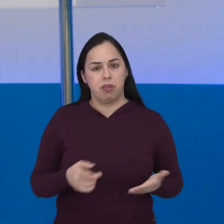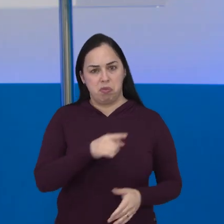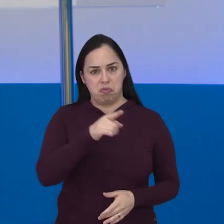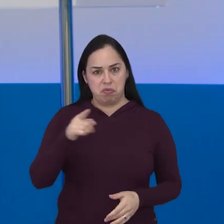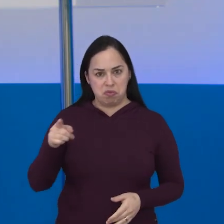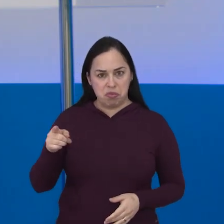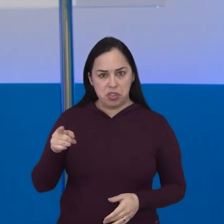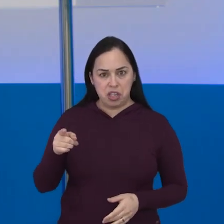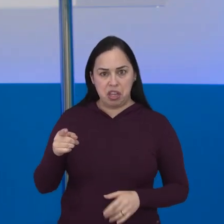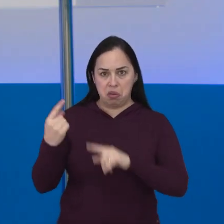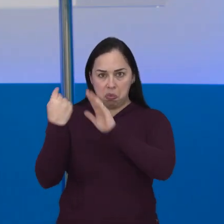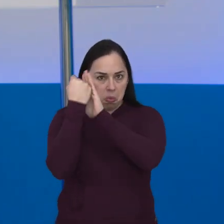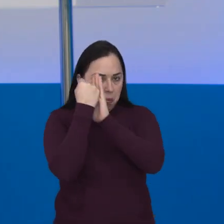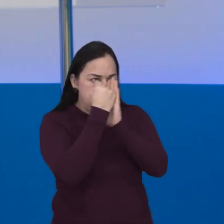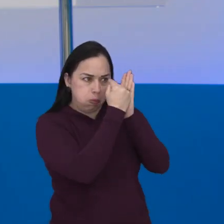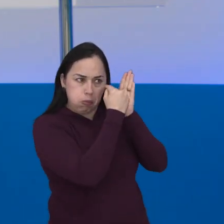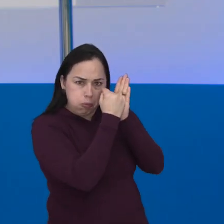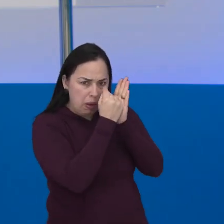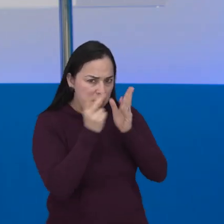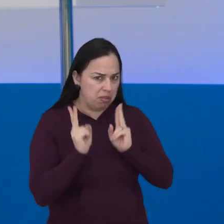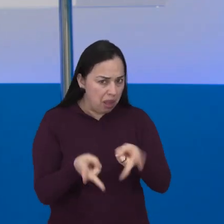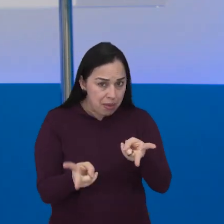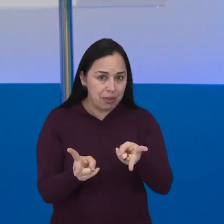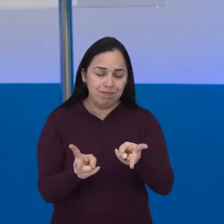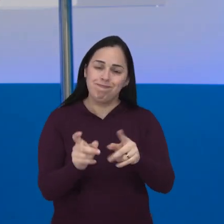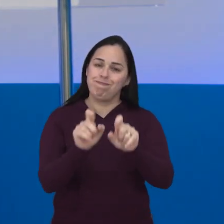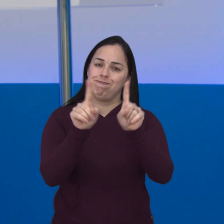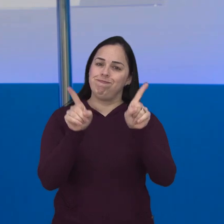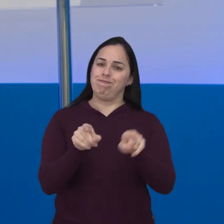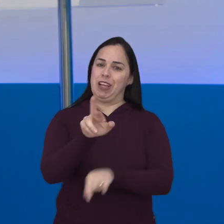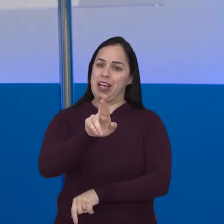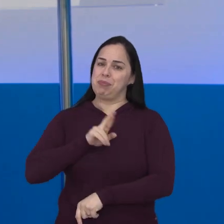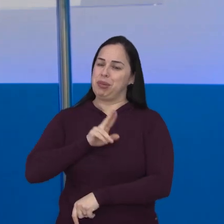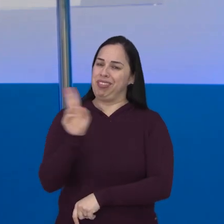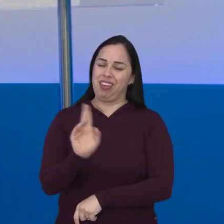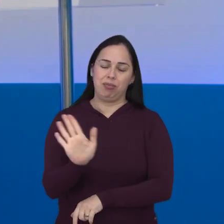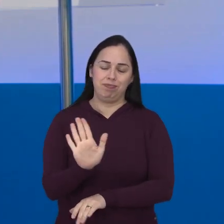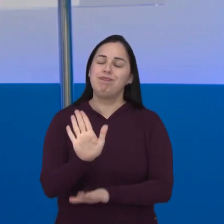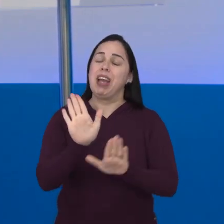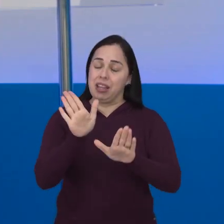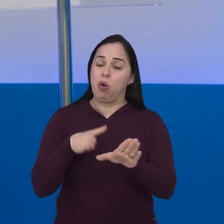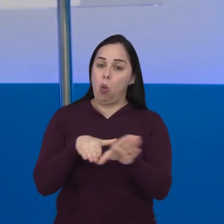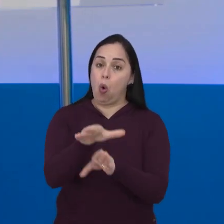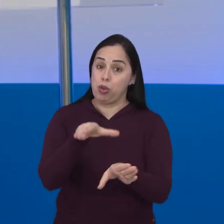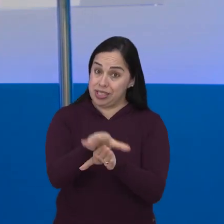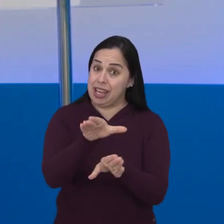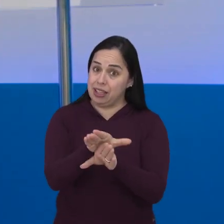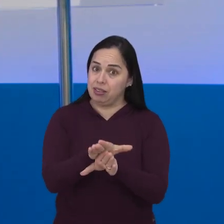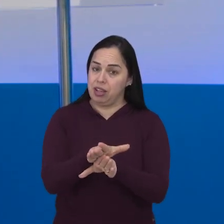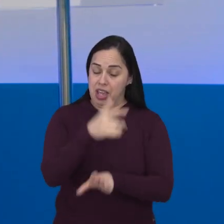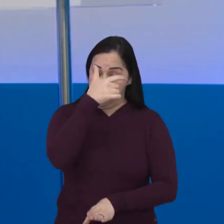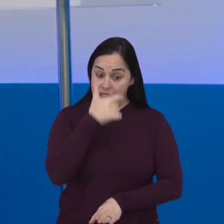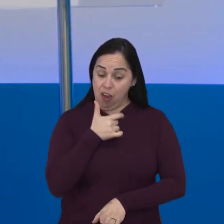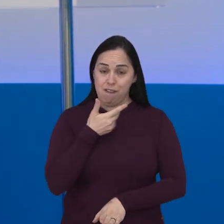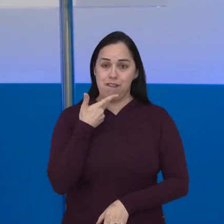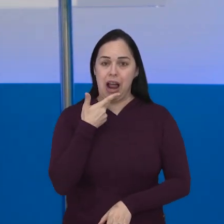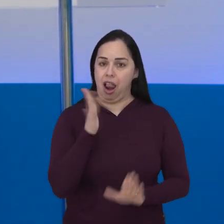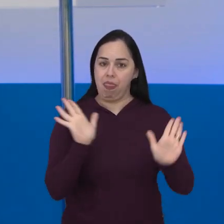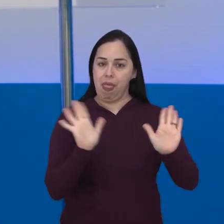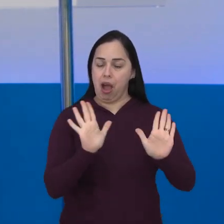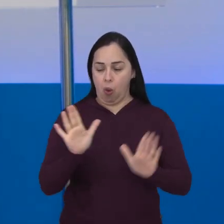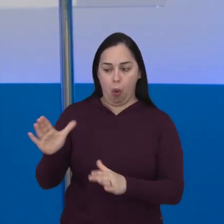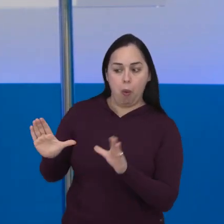E você costuma fazer exames de vista regularmente? Se não, fica aqui o conselho, viu? E não sou eu que está falando não, viu? É